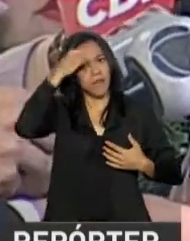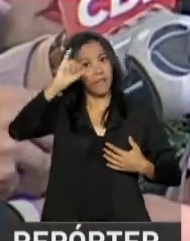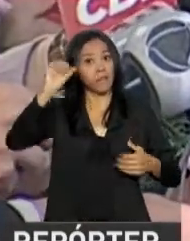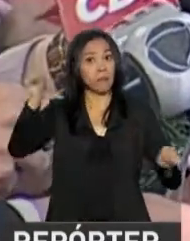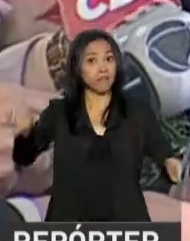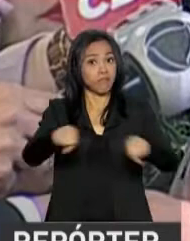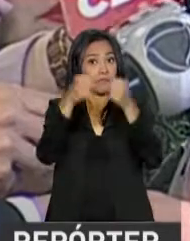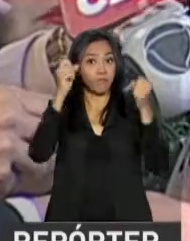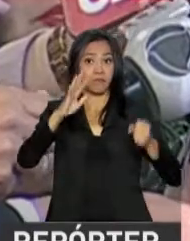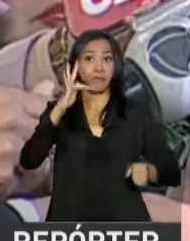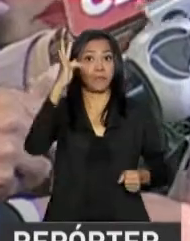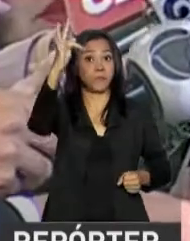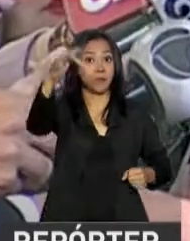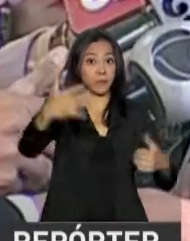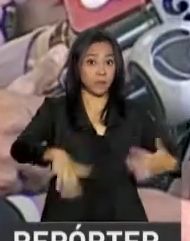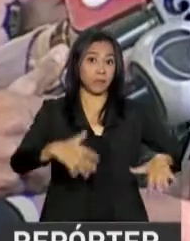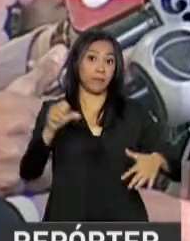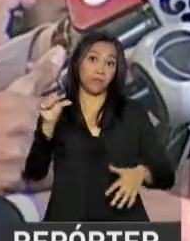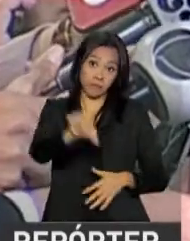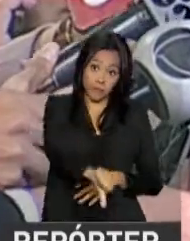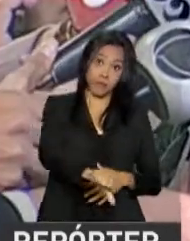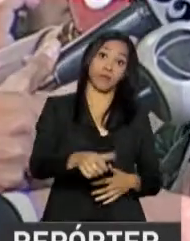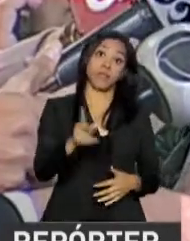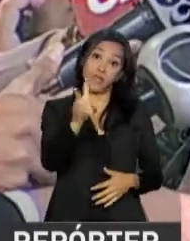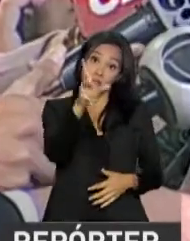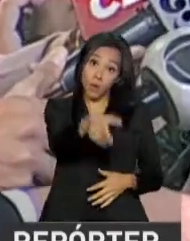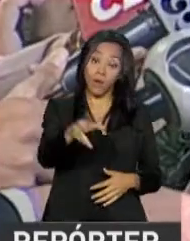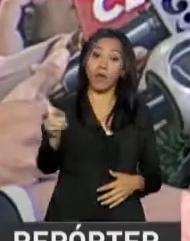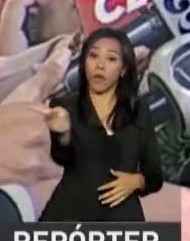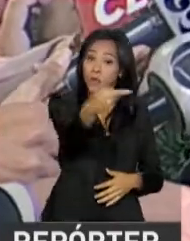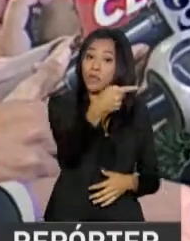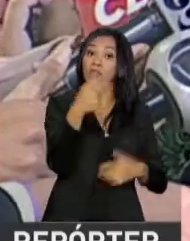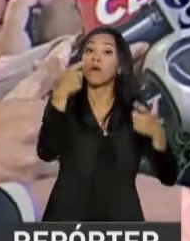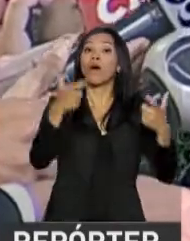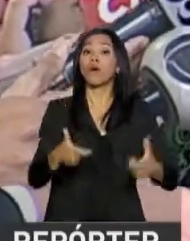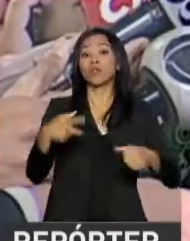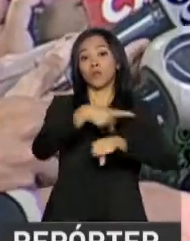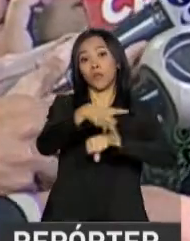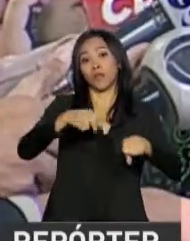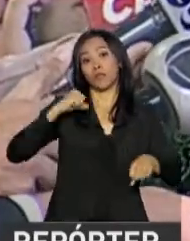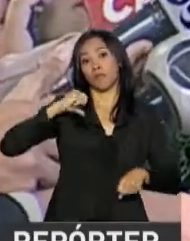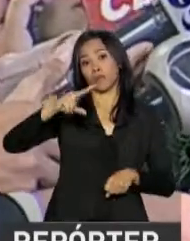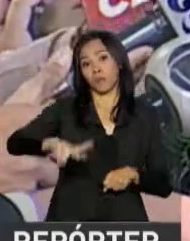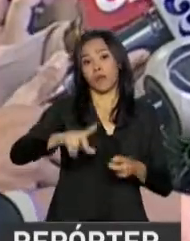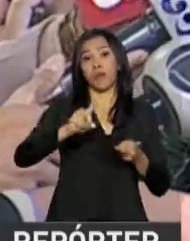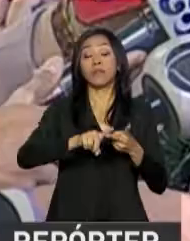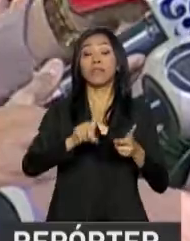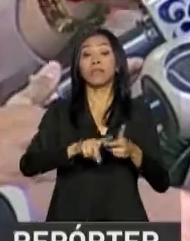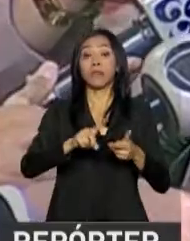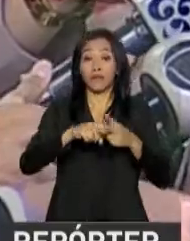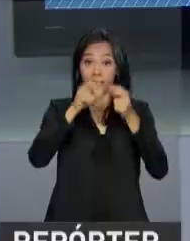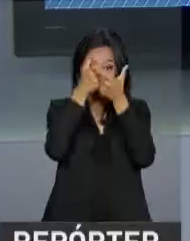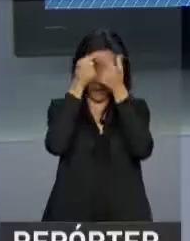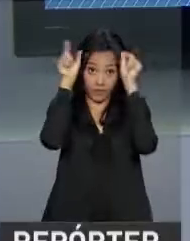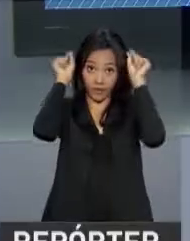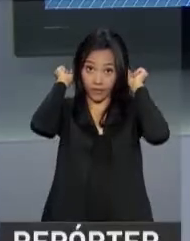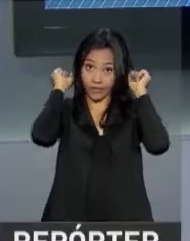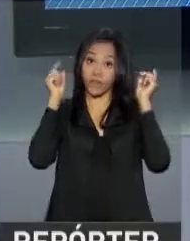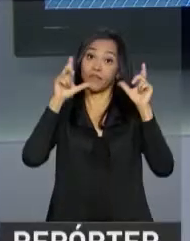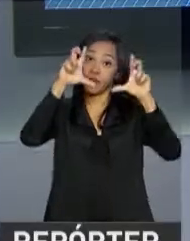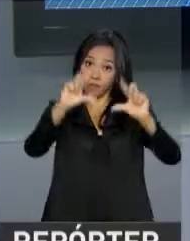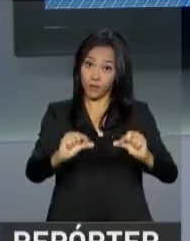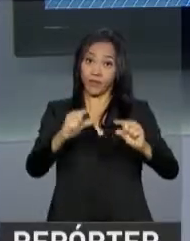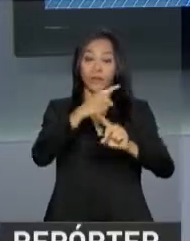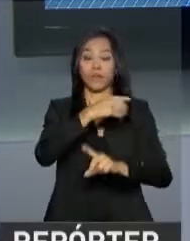para impedir que haja situações como ocorreram por exemplo em portugal e grécia em que o valor do benefício foi reduzido o